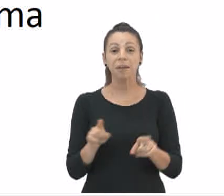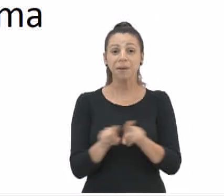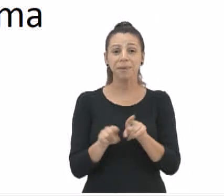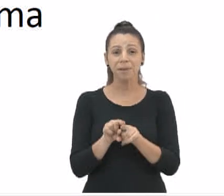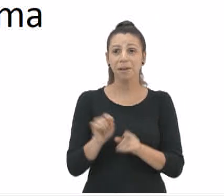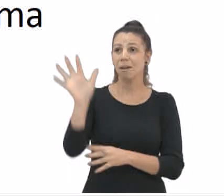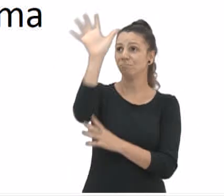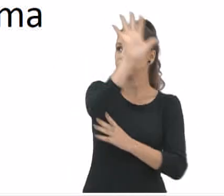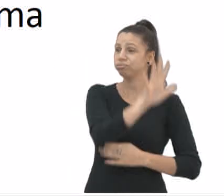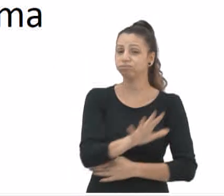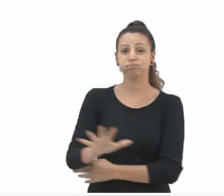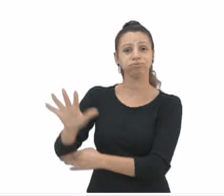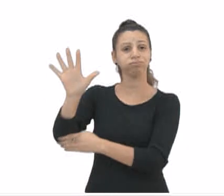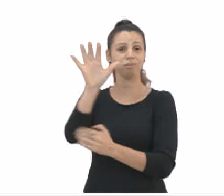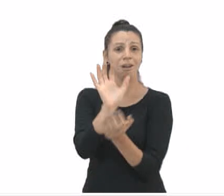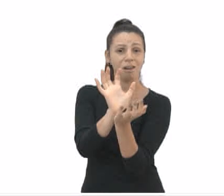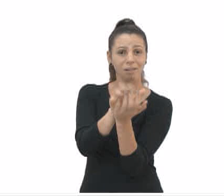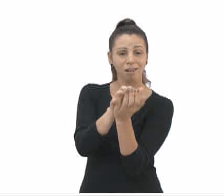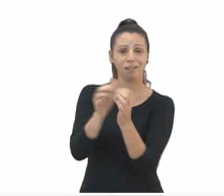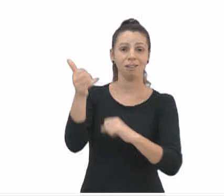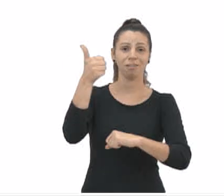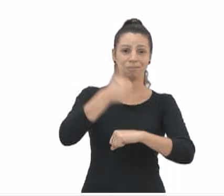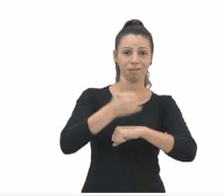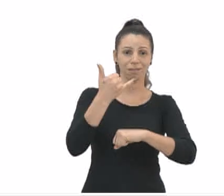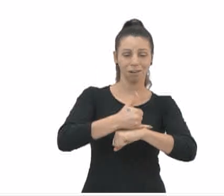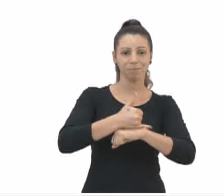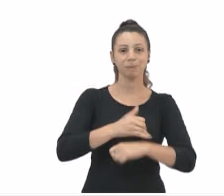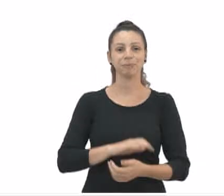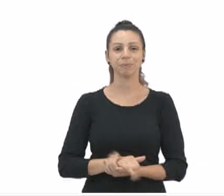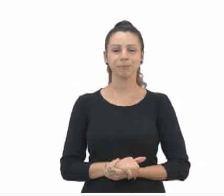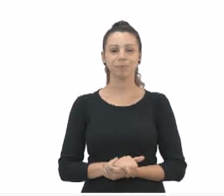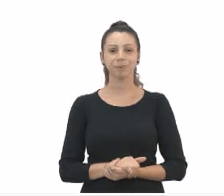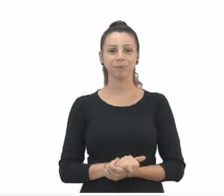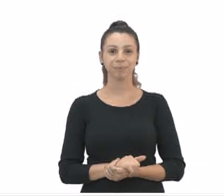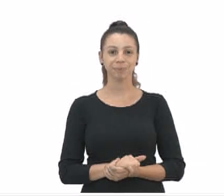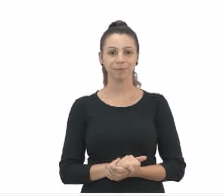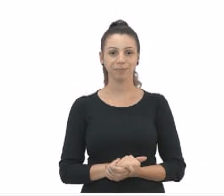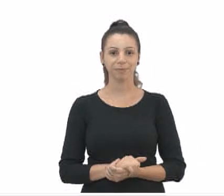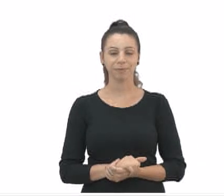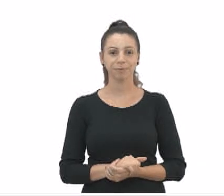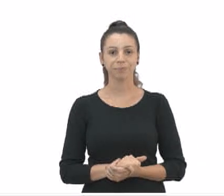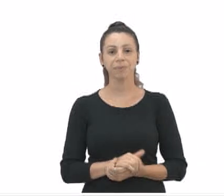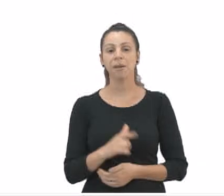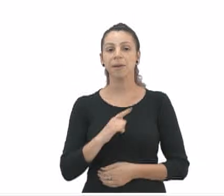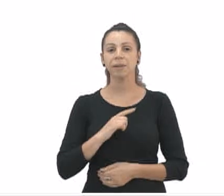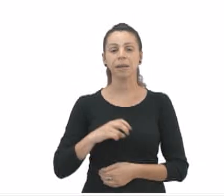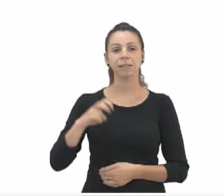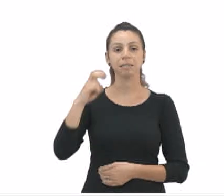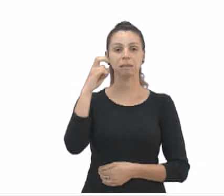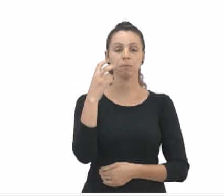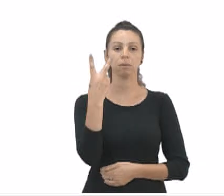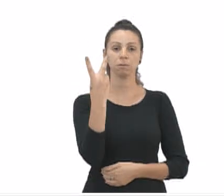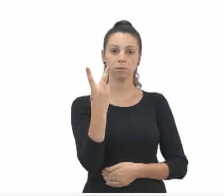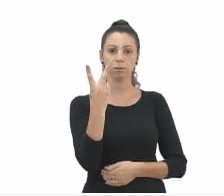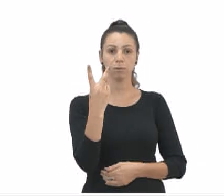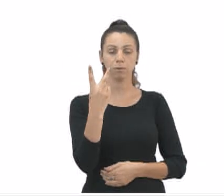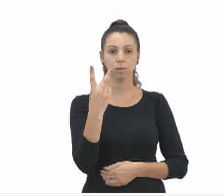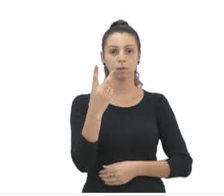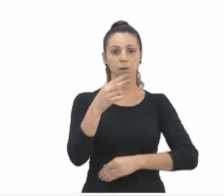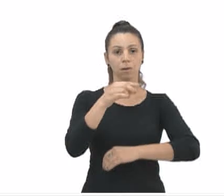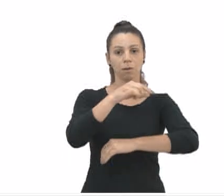Recife mesmo, onde morávamos. Com suas 52 pontes, mais do